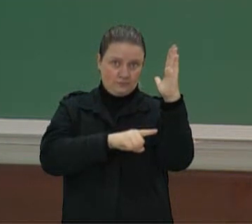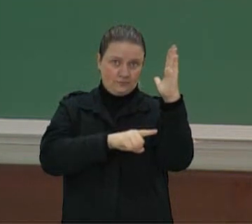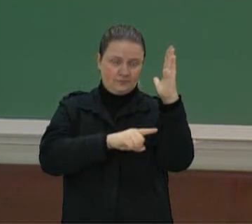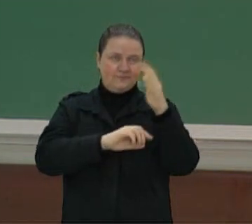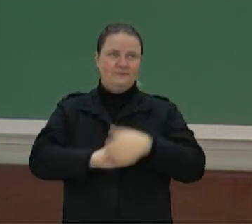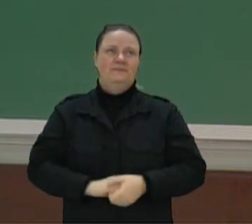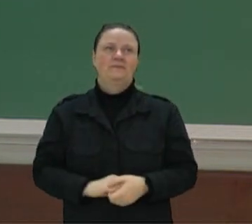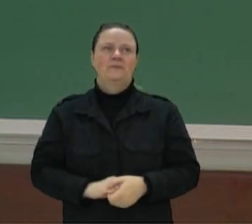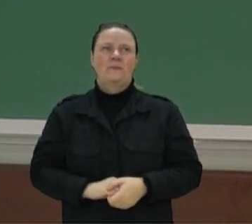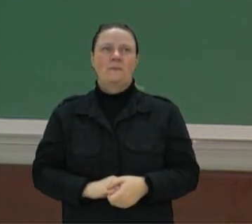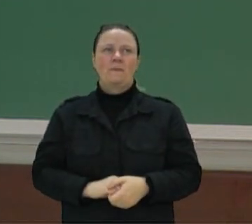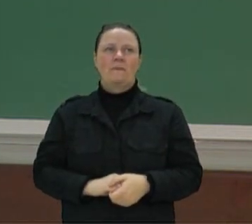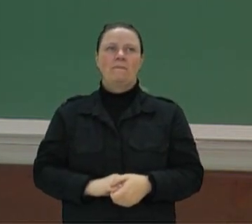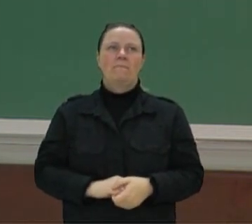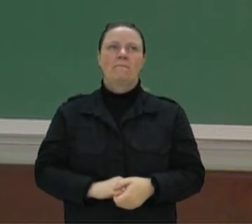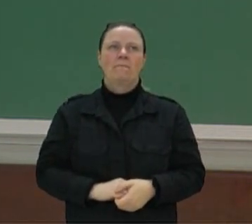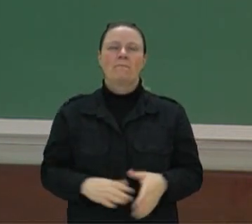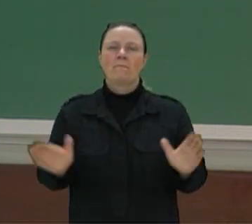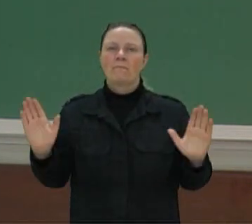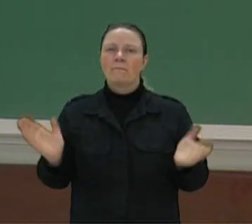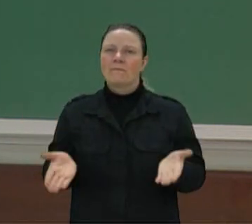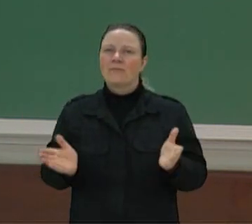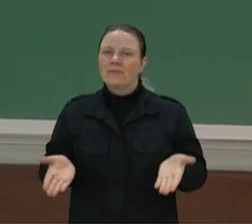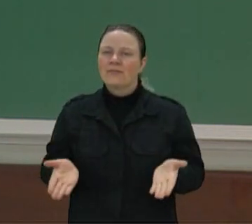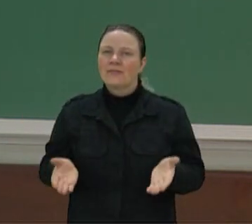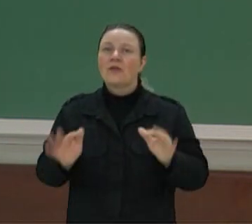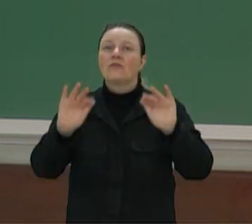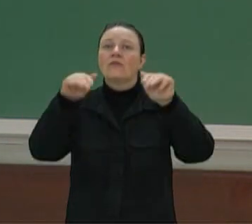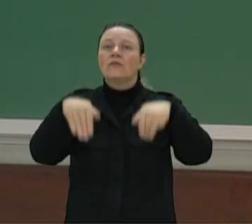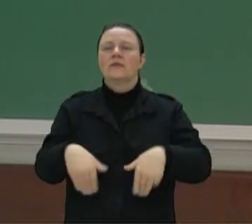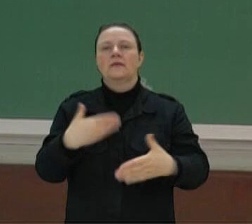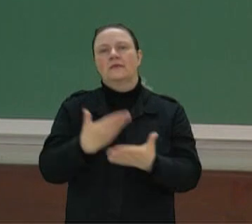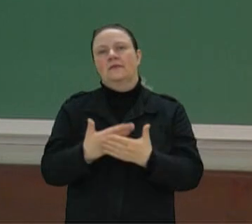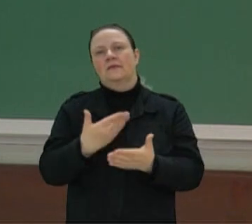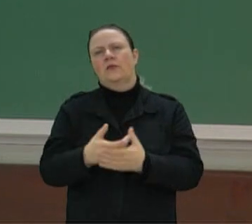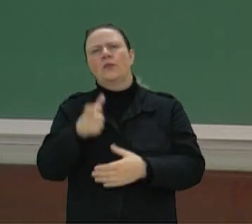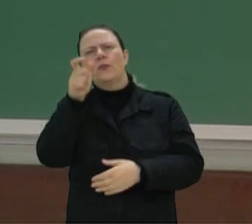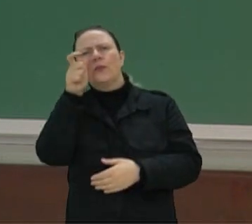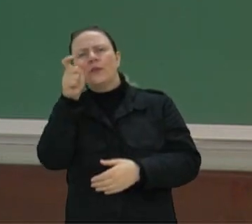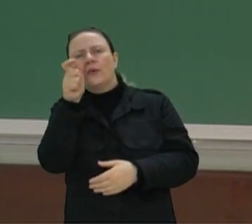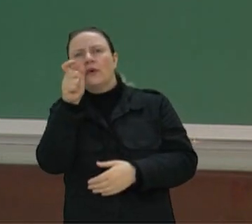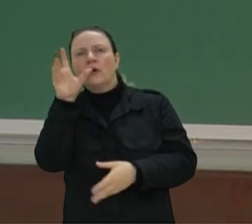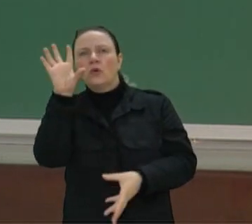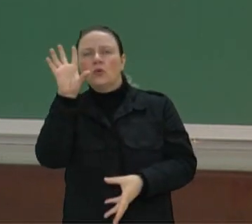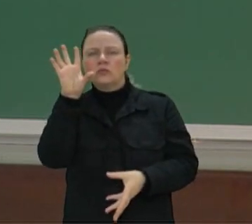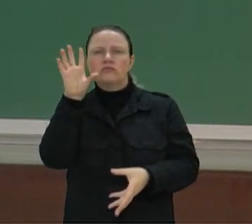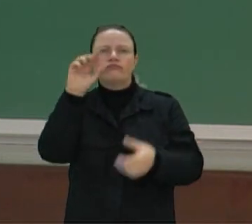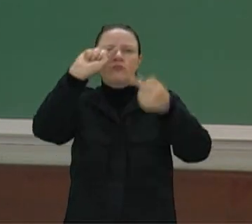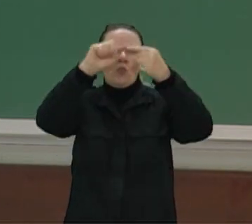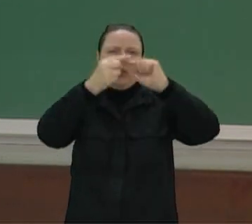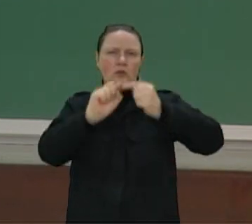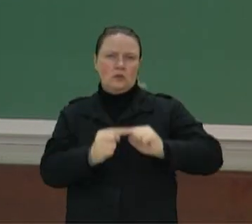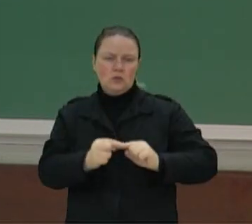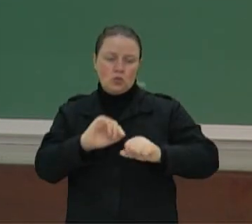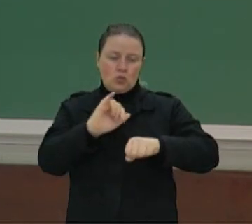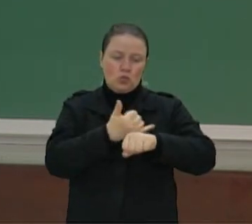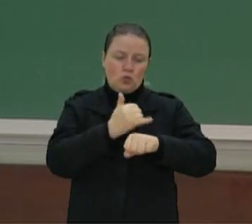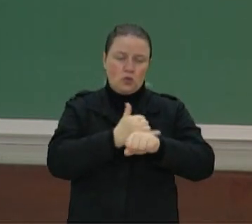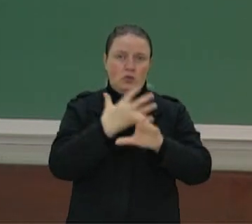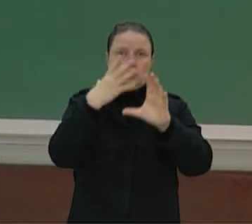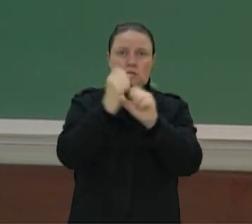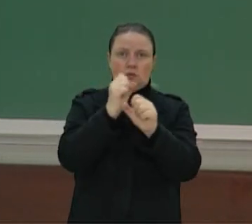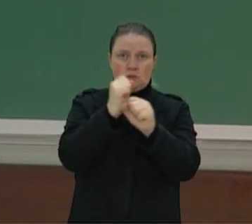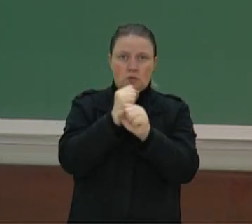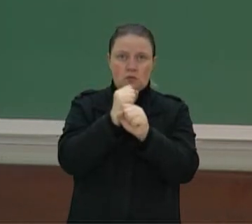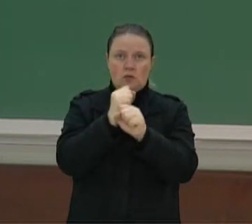bom? Beleza. Então, pessoal, acabou. O que a gente viu nessa aula? A relação, né, entre os juros simples e